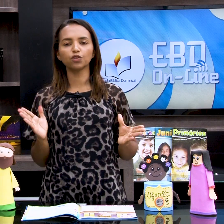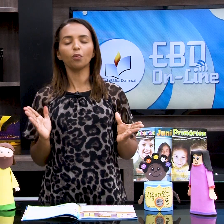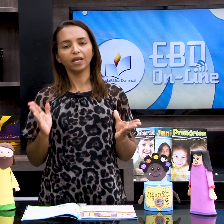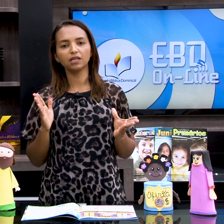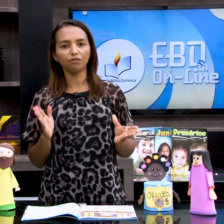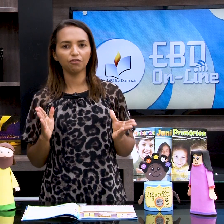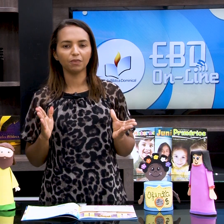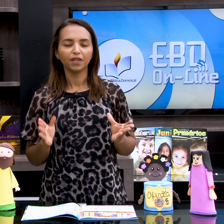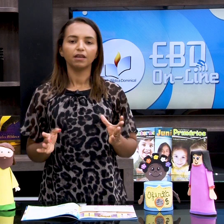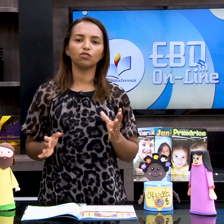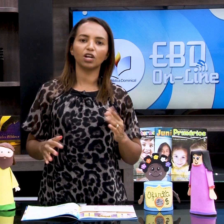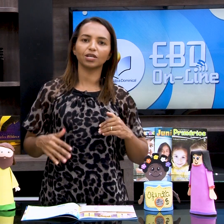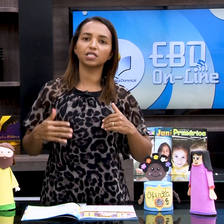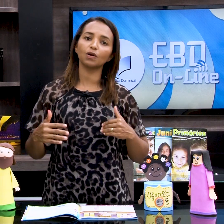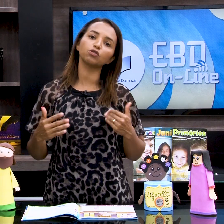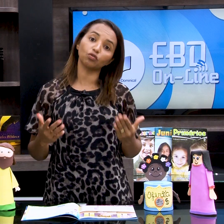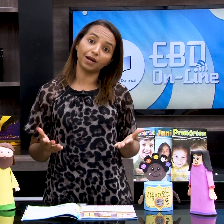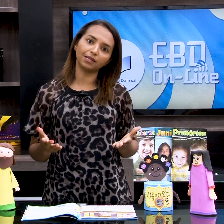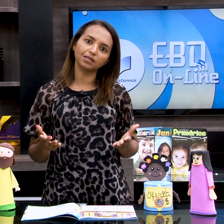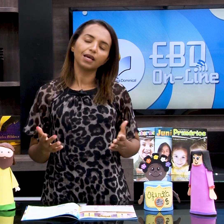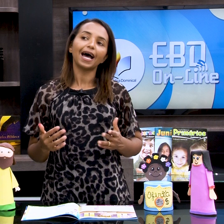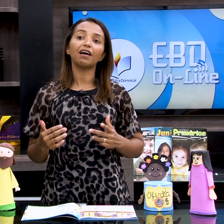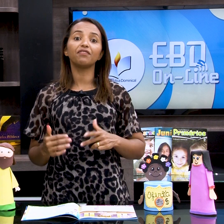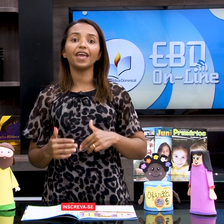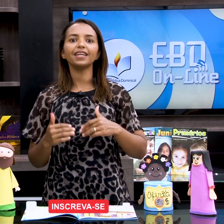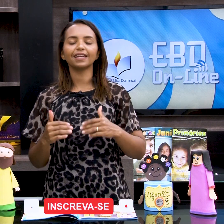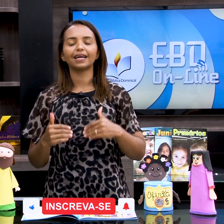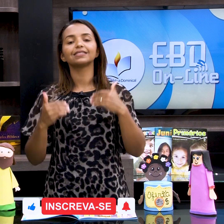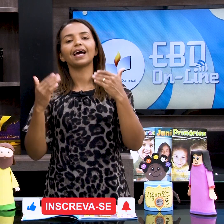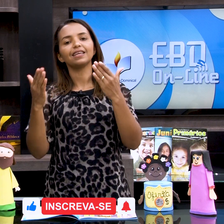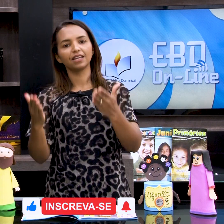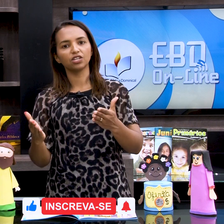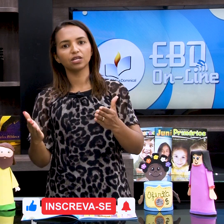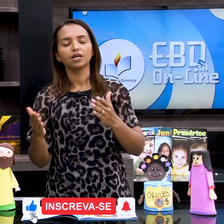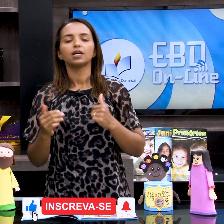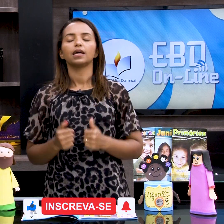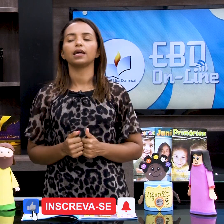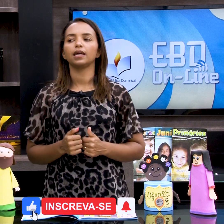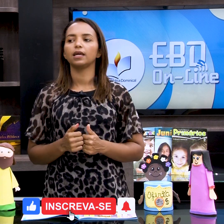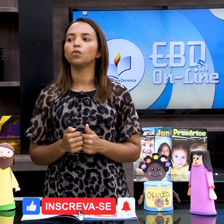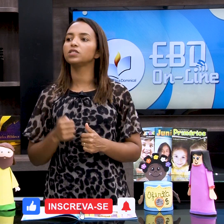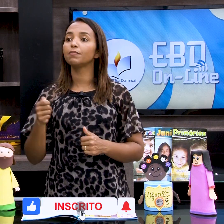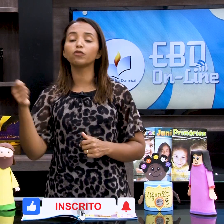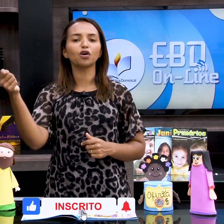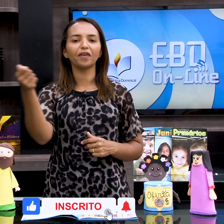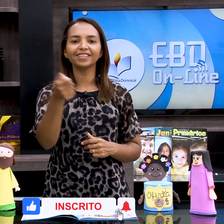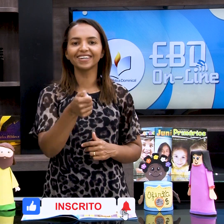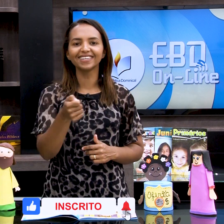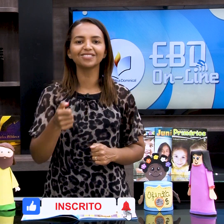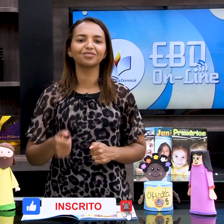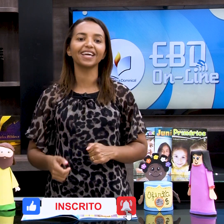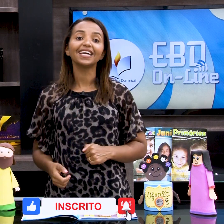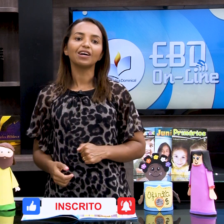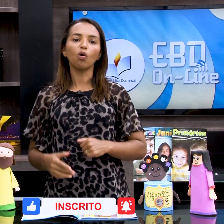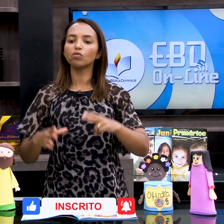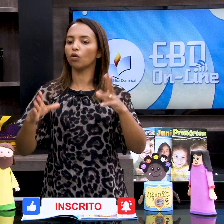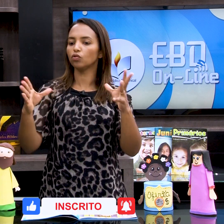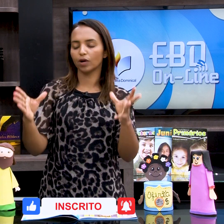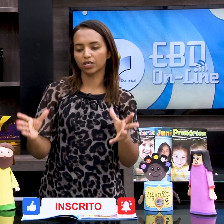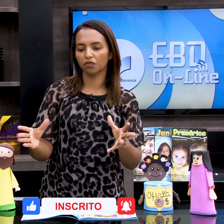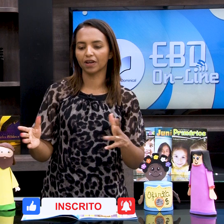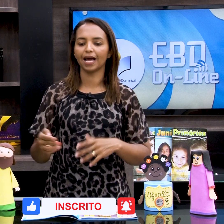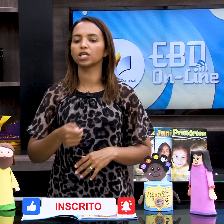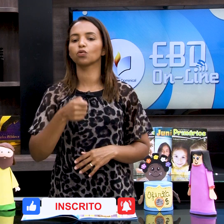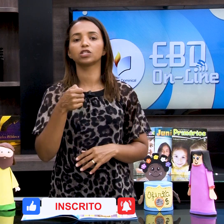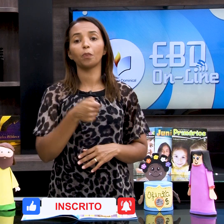observando o ambiente que vivem então elas já são acostumadas a verem lá na igreja eh os irmãos ofertando né ou ou